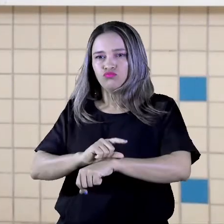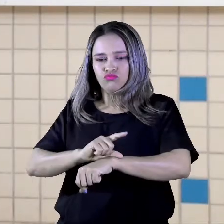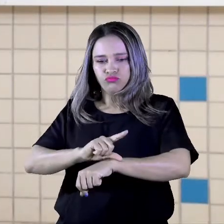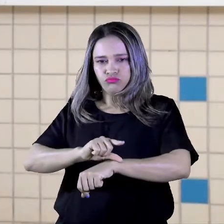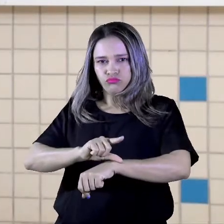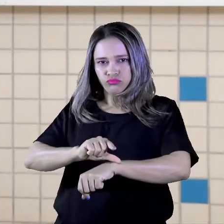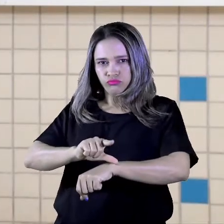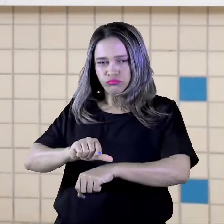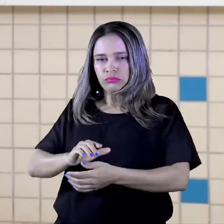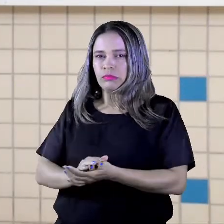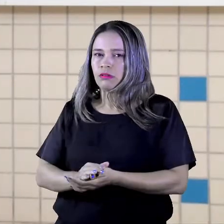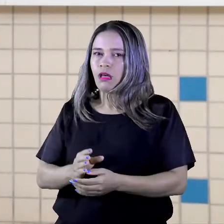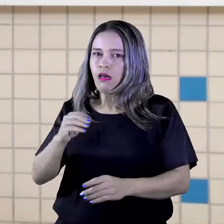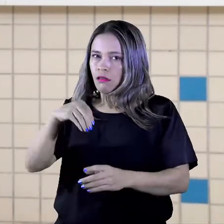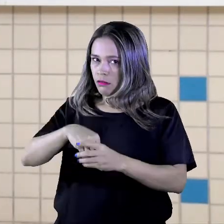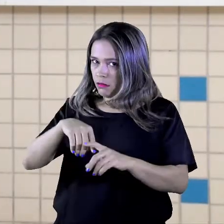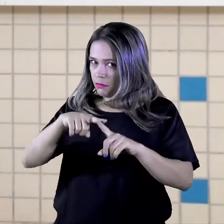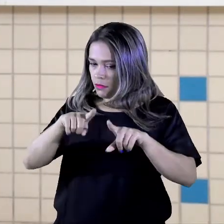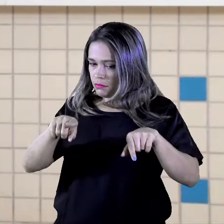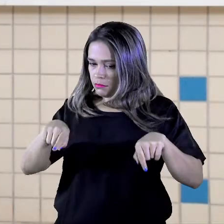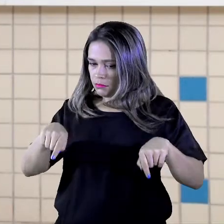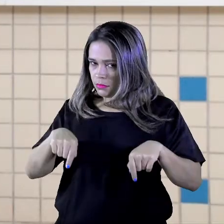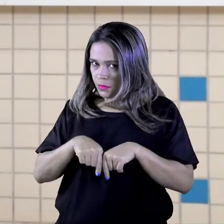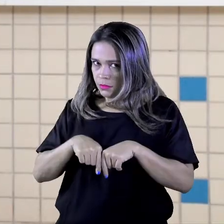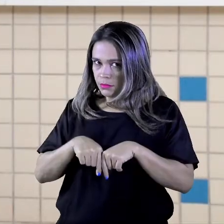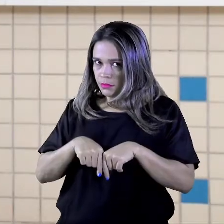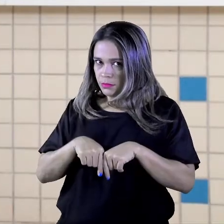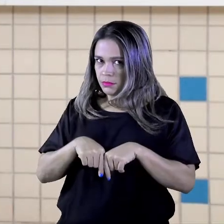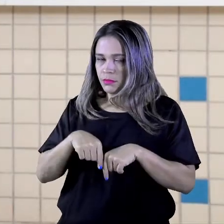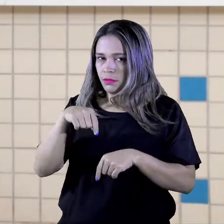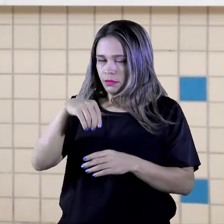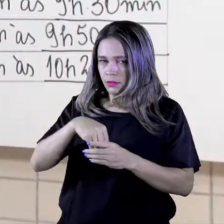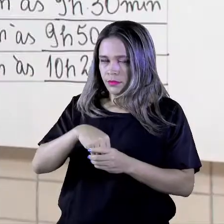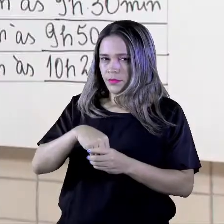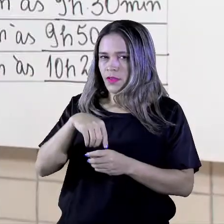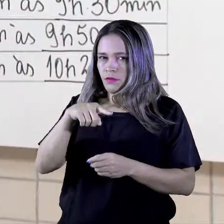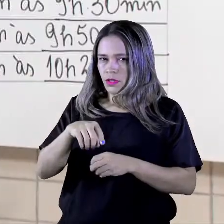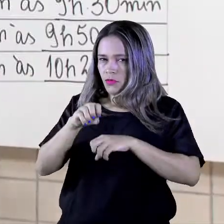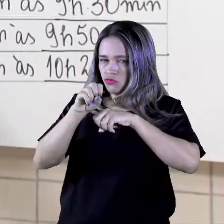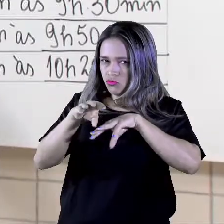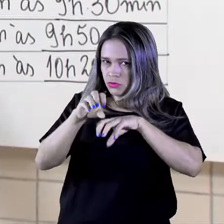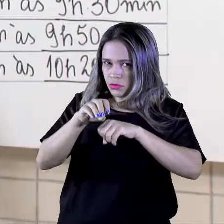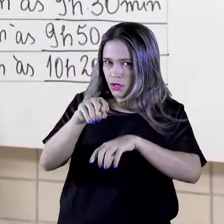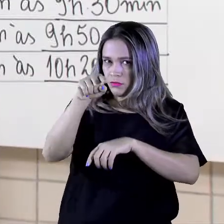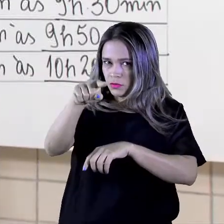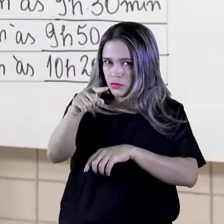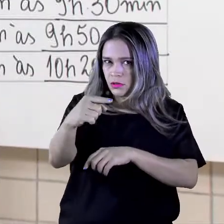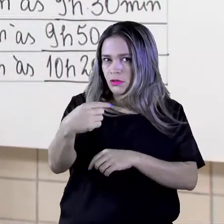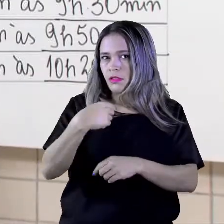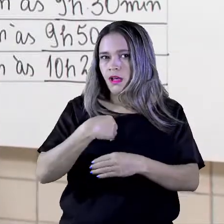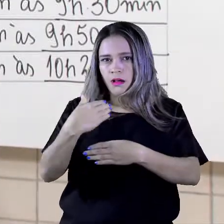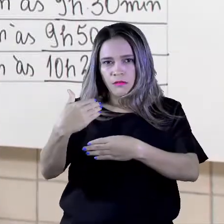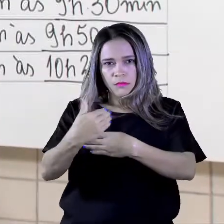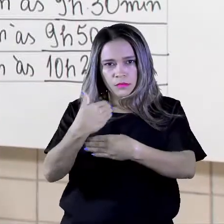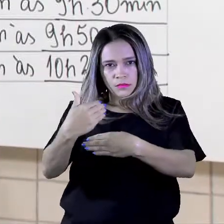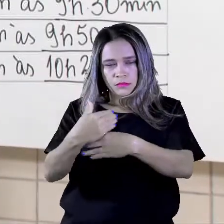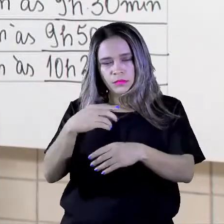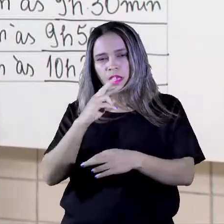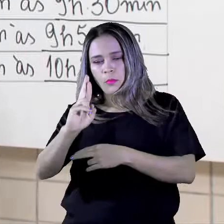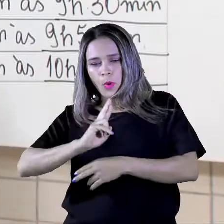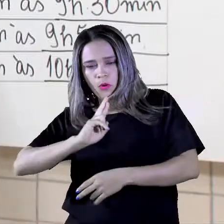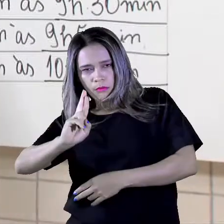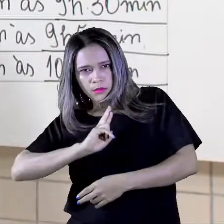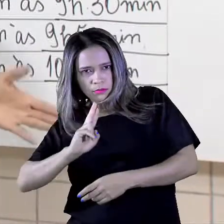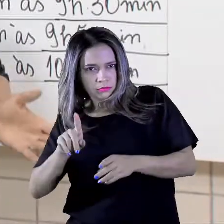sala de aula. Eu estava aqui falando, ministrando a aula e vocês estavam aí participando da aula junto comigo, respondendo e tudo mais,